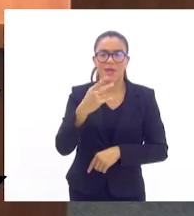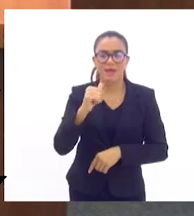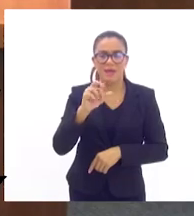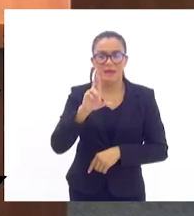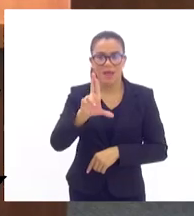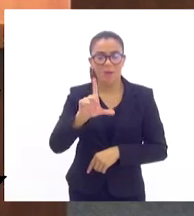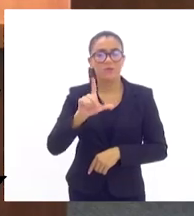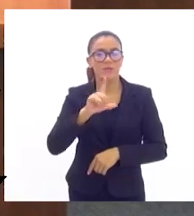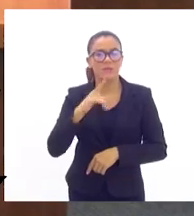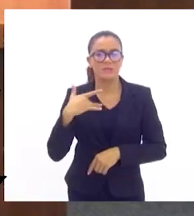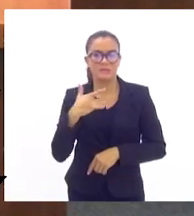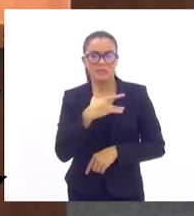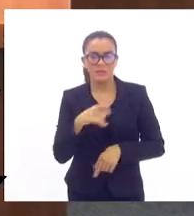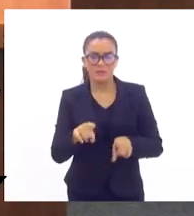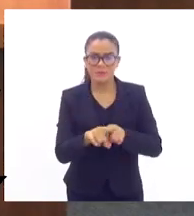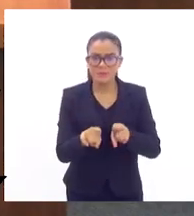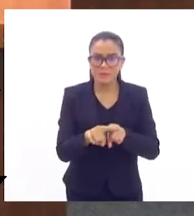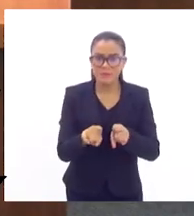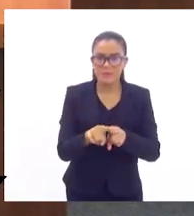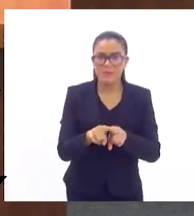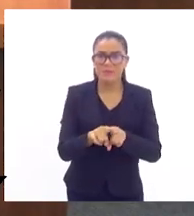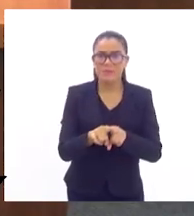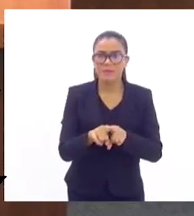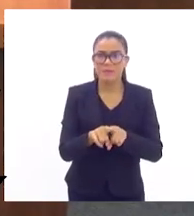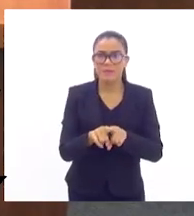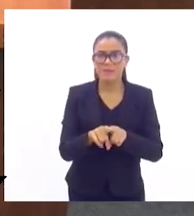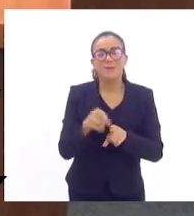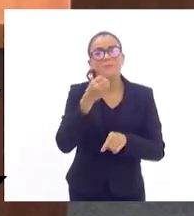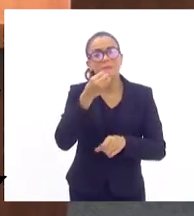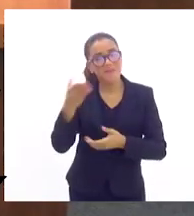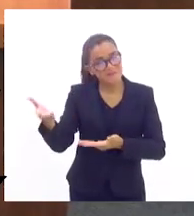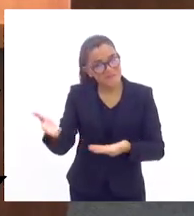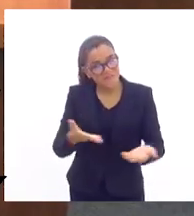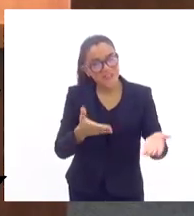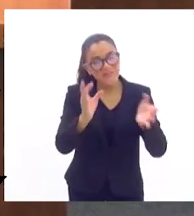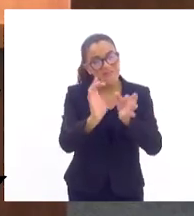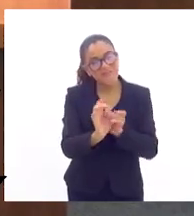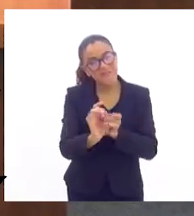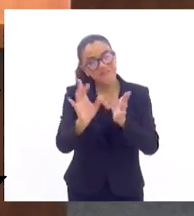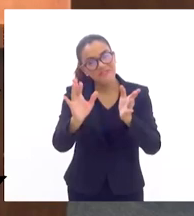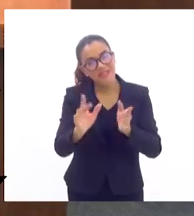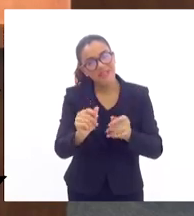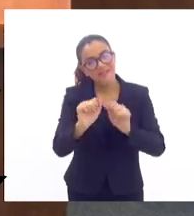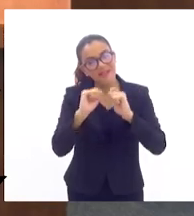Arthur, presidente da Câmara, que fazem. Sejam bem-vindos. Estão me acompanhando. Eu agradeço a vocês.